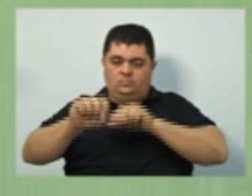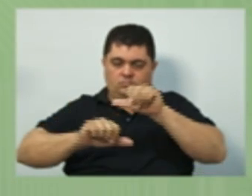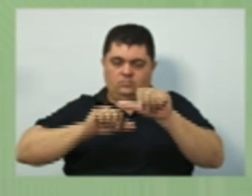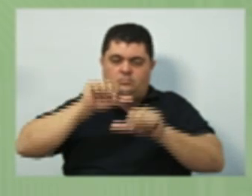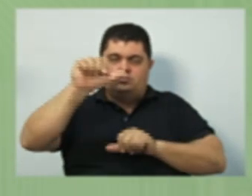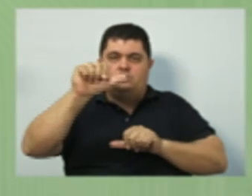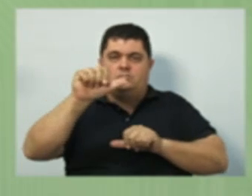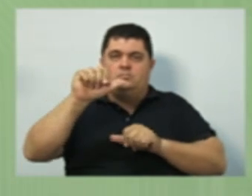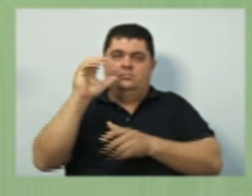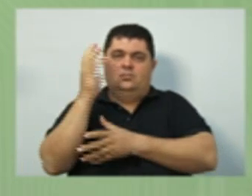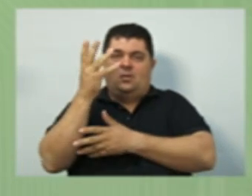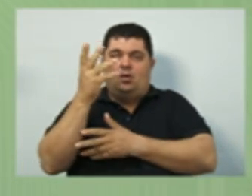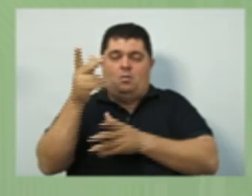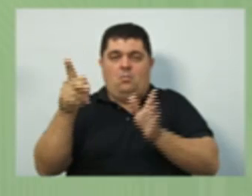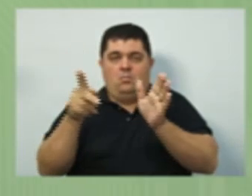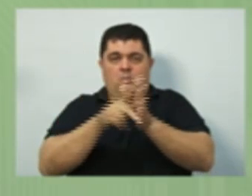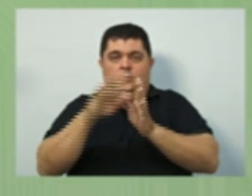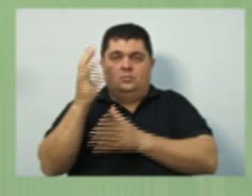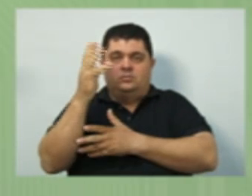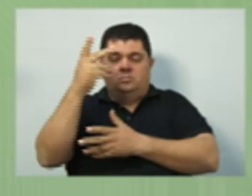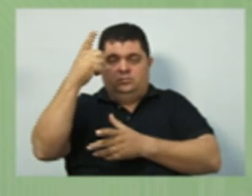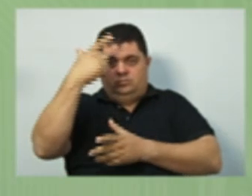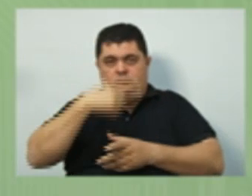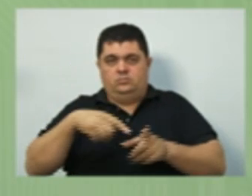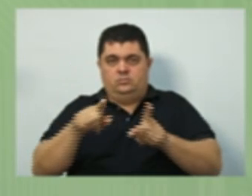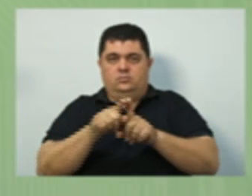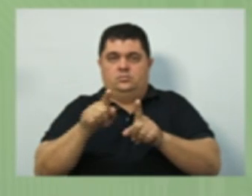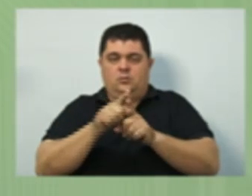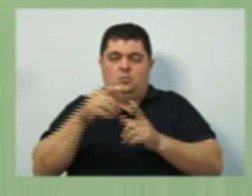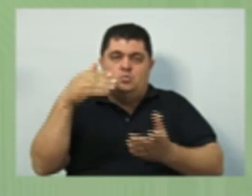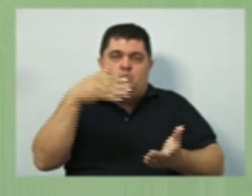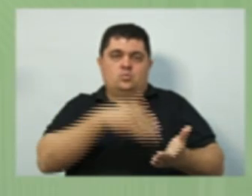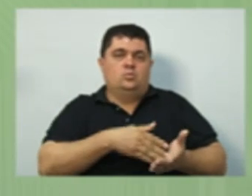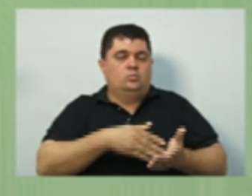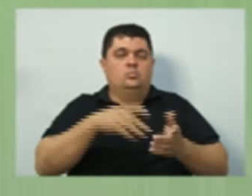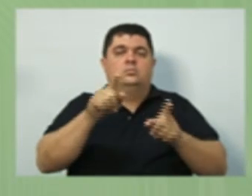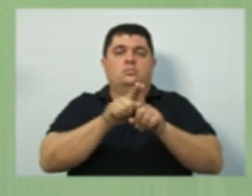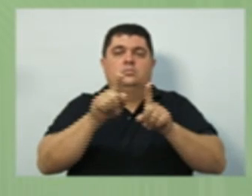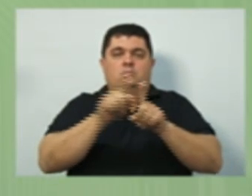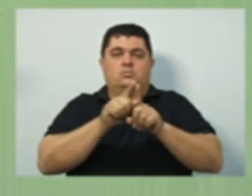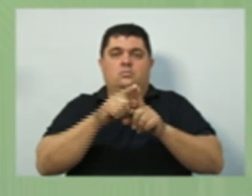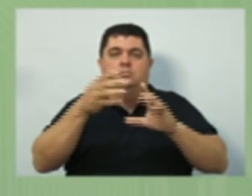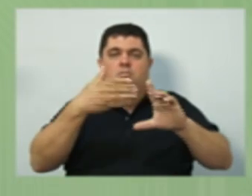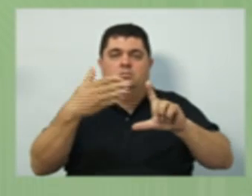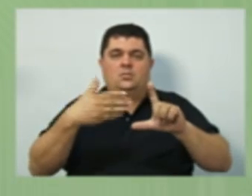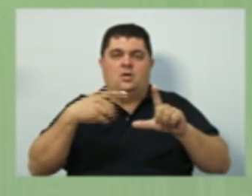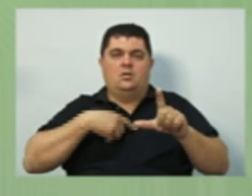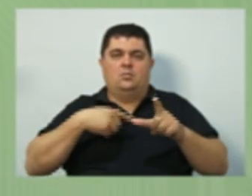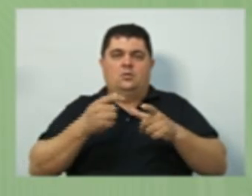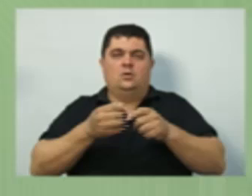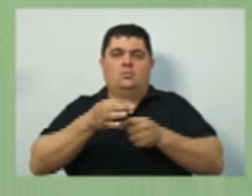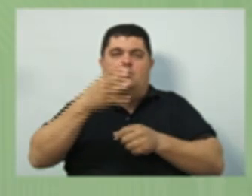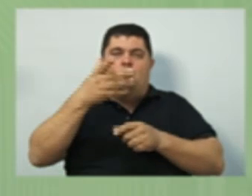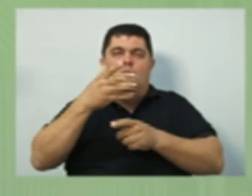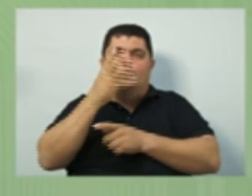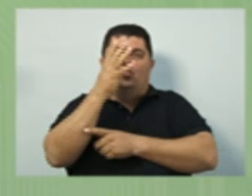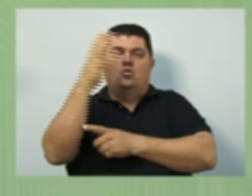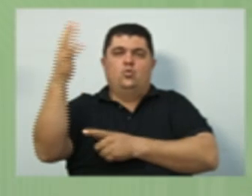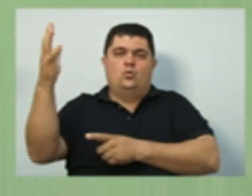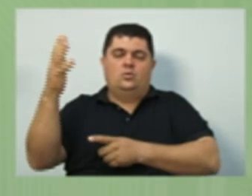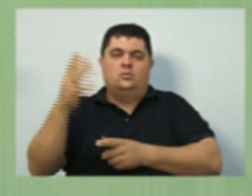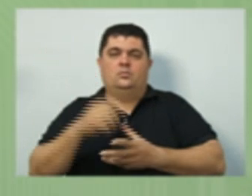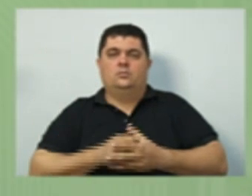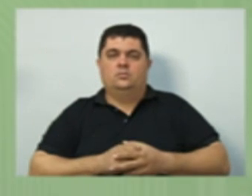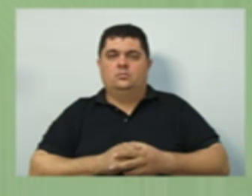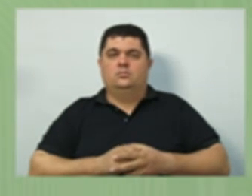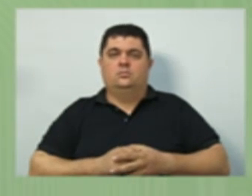a natureza e transforma a si mesmo. Vimos no último slide, em que tinha o balão voando, lembra? E a